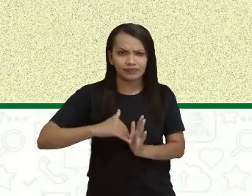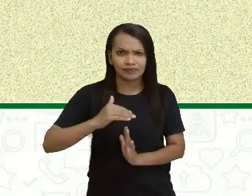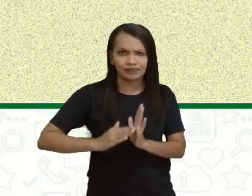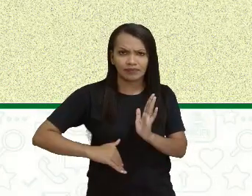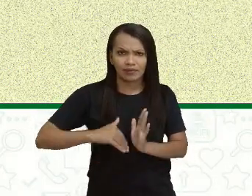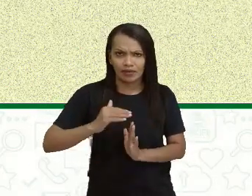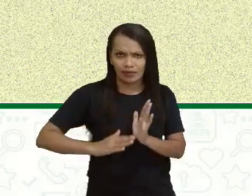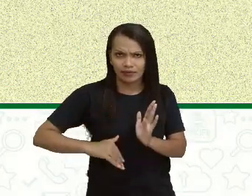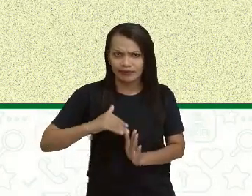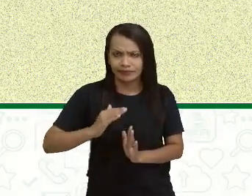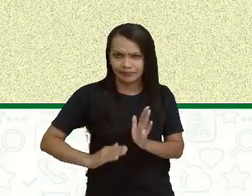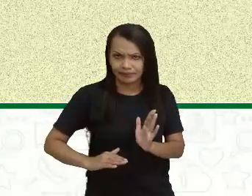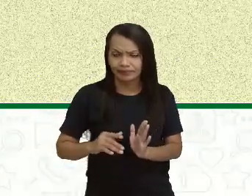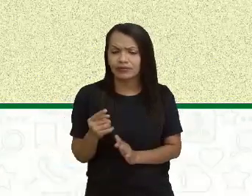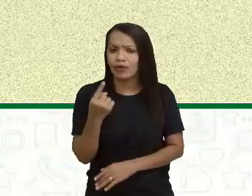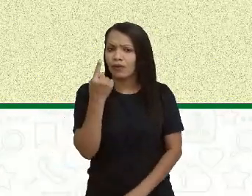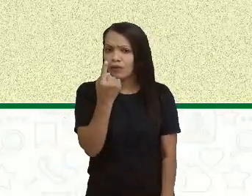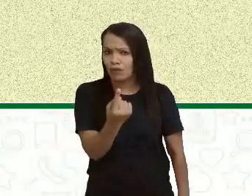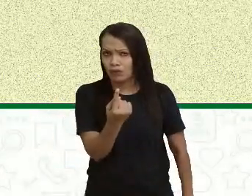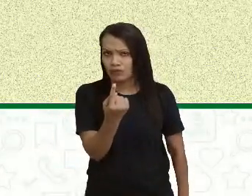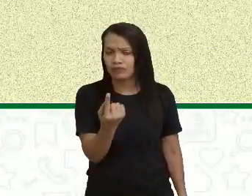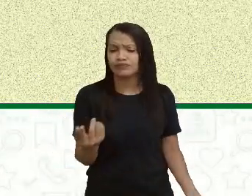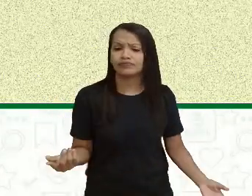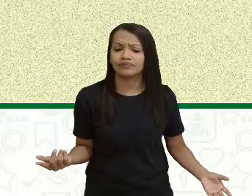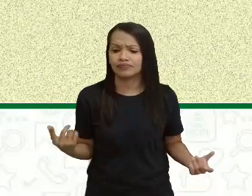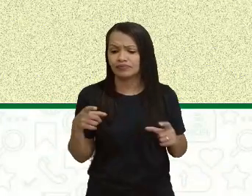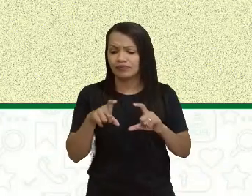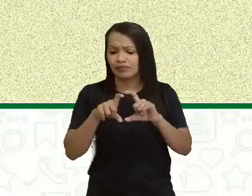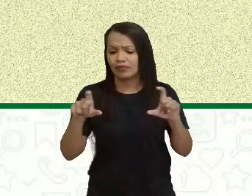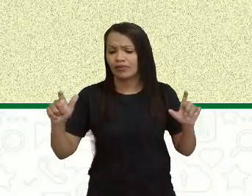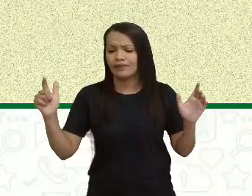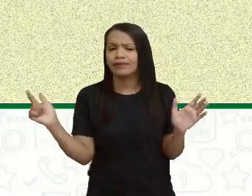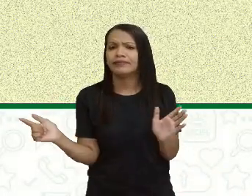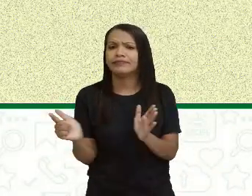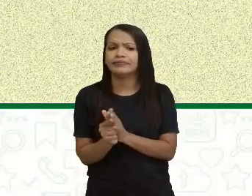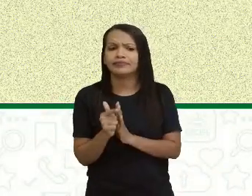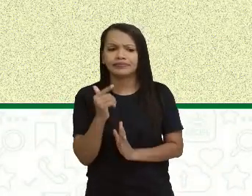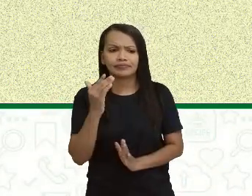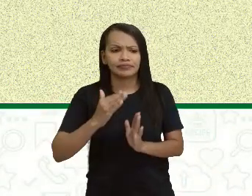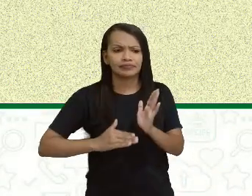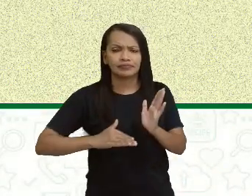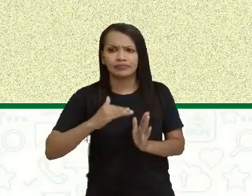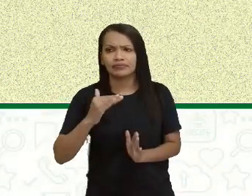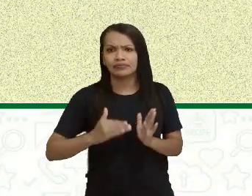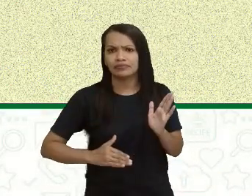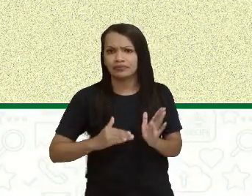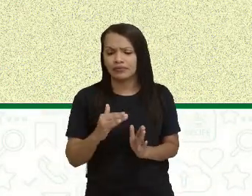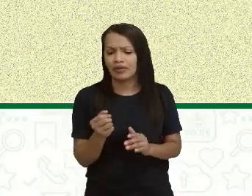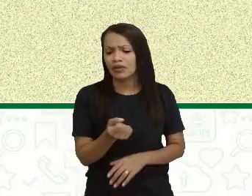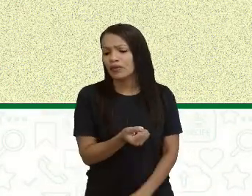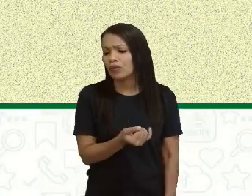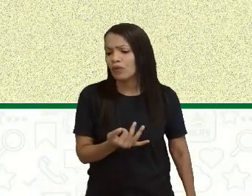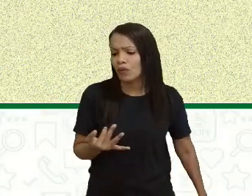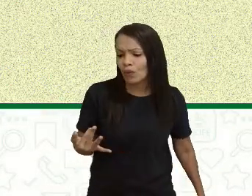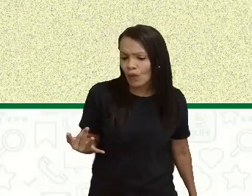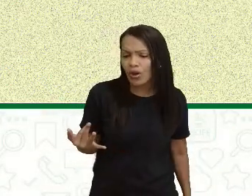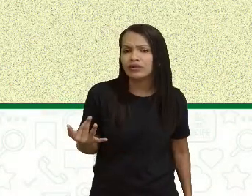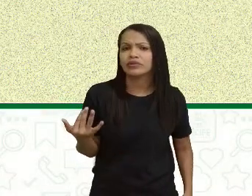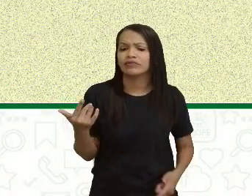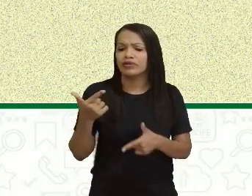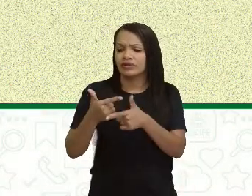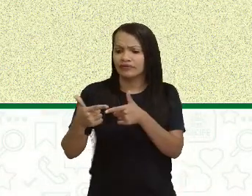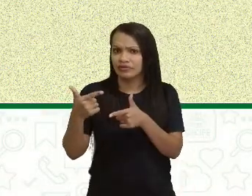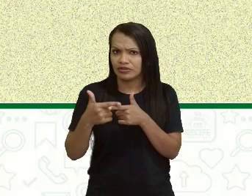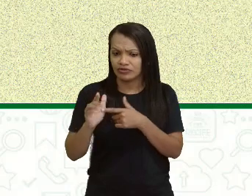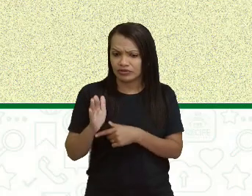parte. E essa parte que ela pintou, né, em quantas partes a tira foi dividida, a